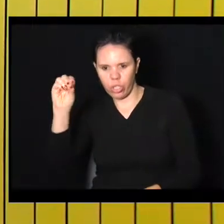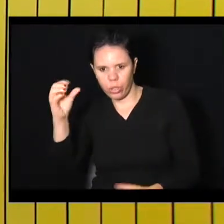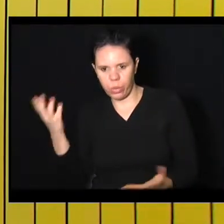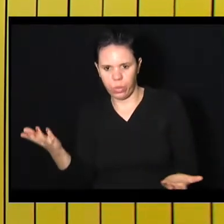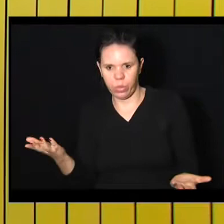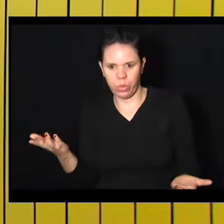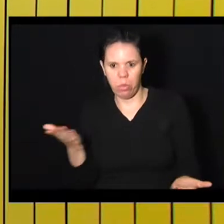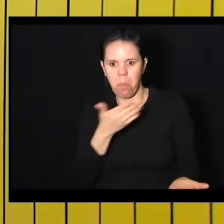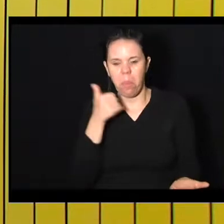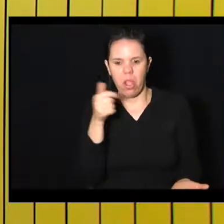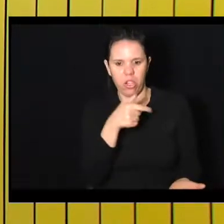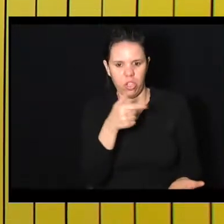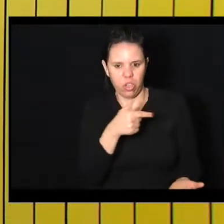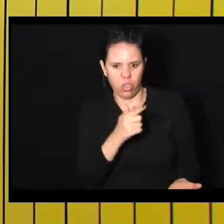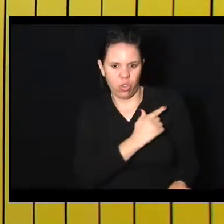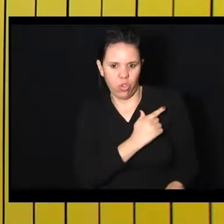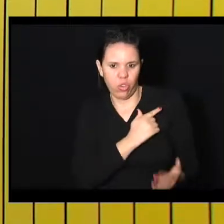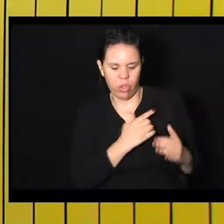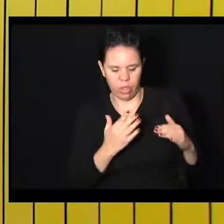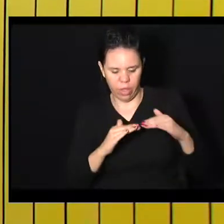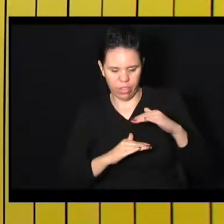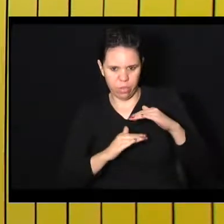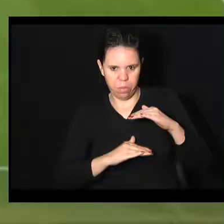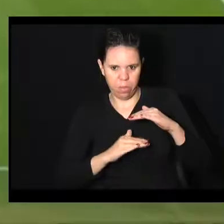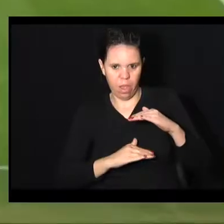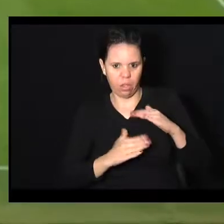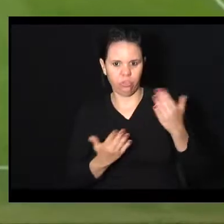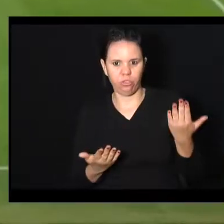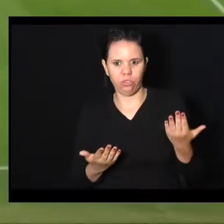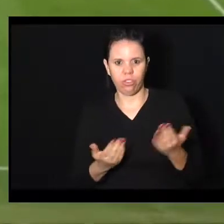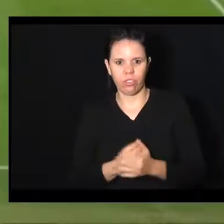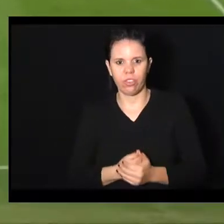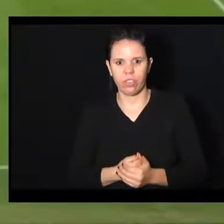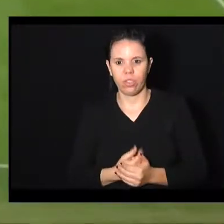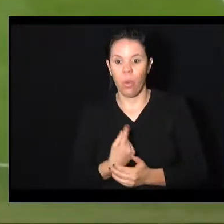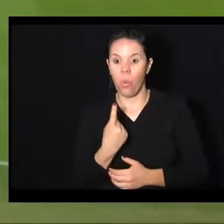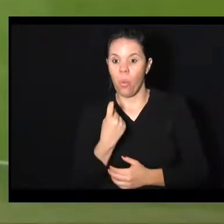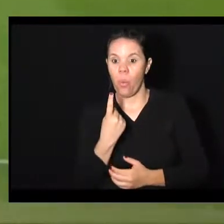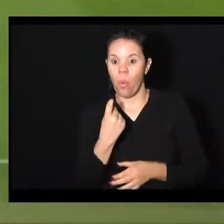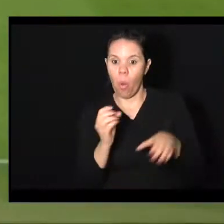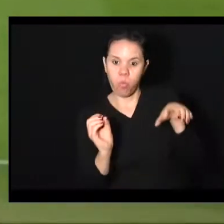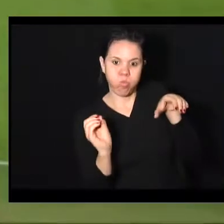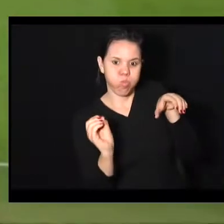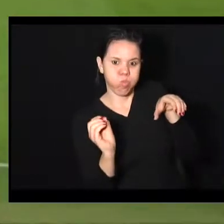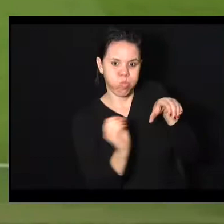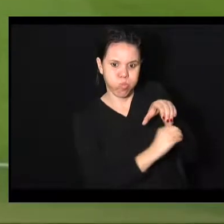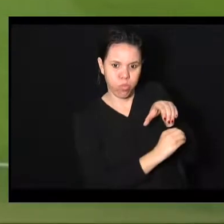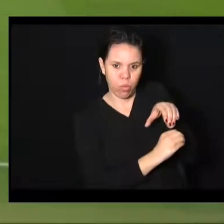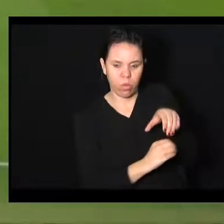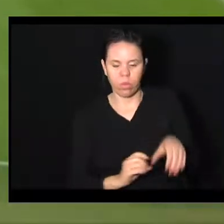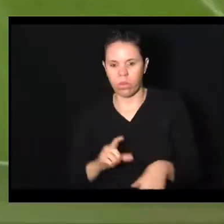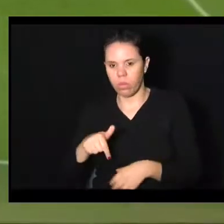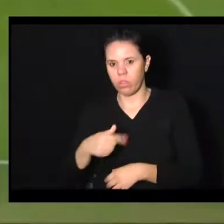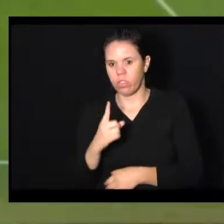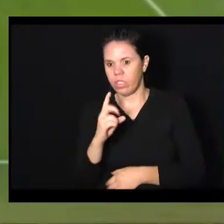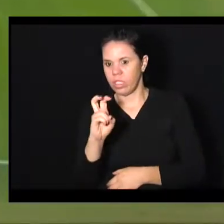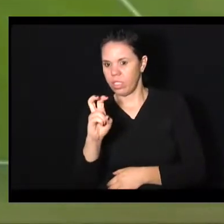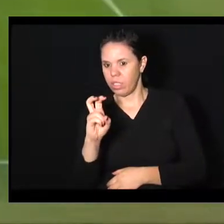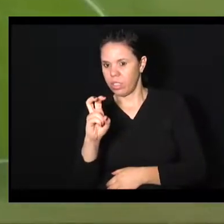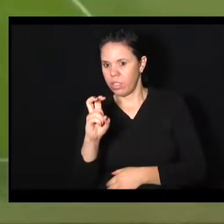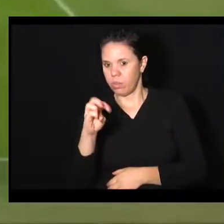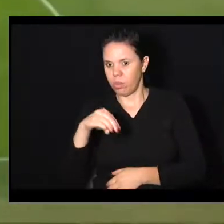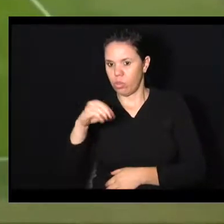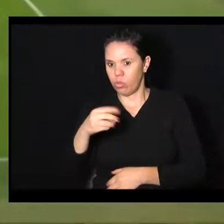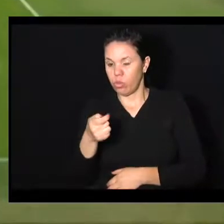o Bugre, que está na parte de baixo da tabela. O único gol da partida saiu aos 15 minutos da etapa final.